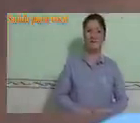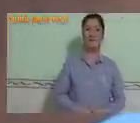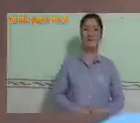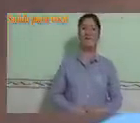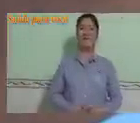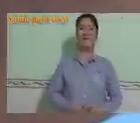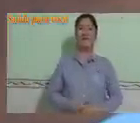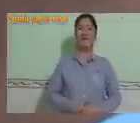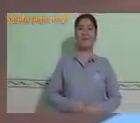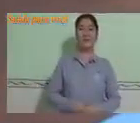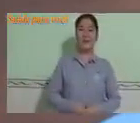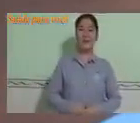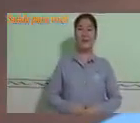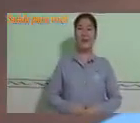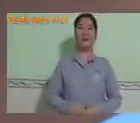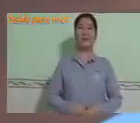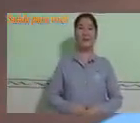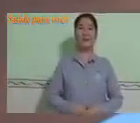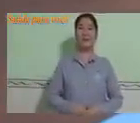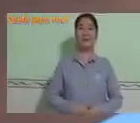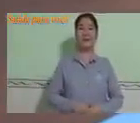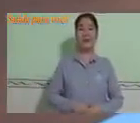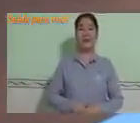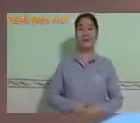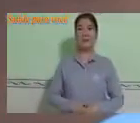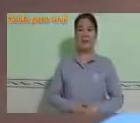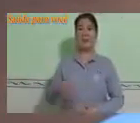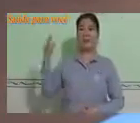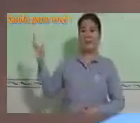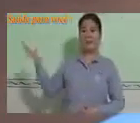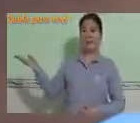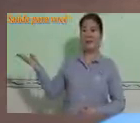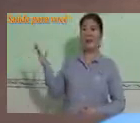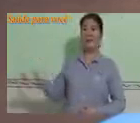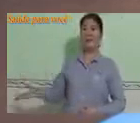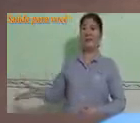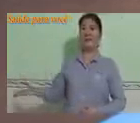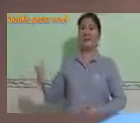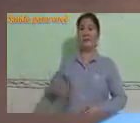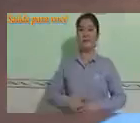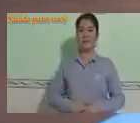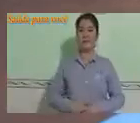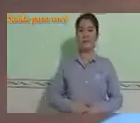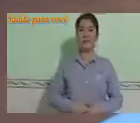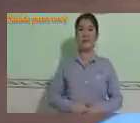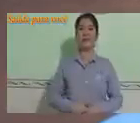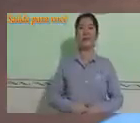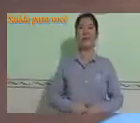definitivas, resultando em todas as consequências graves indicadas anteriormente.